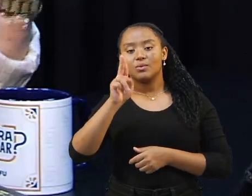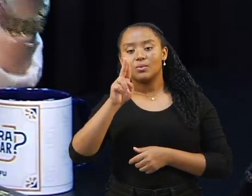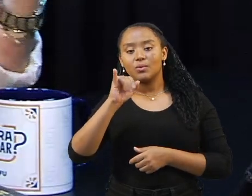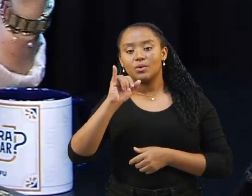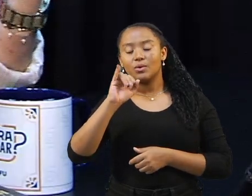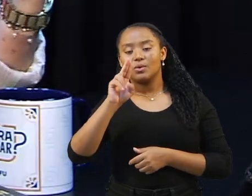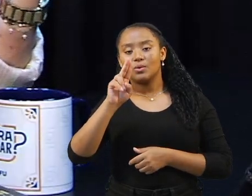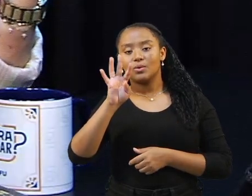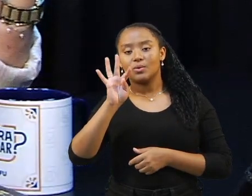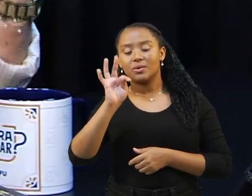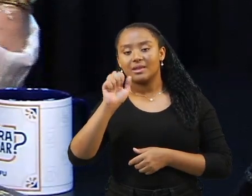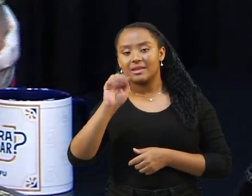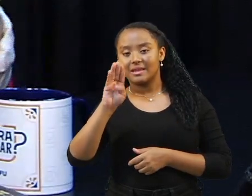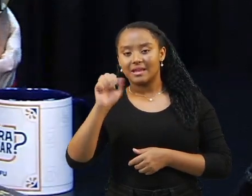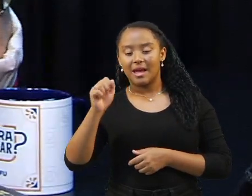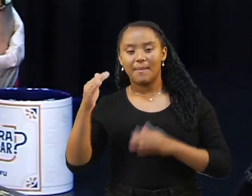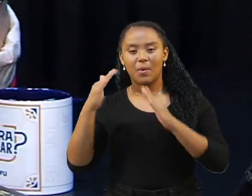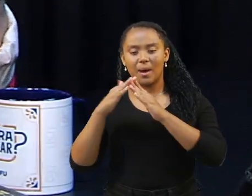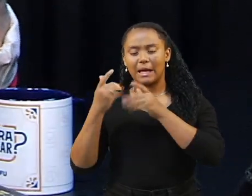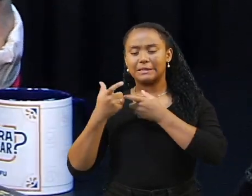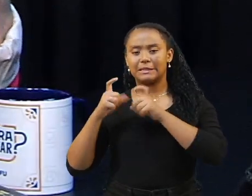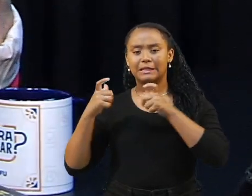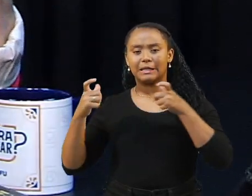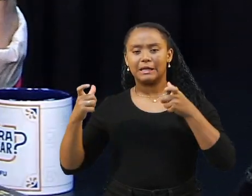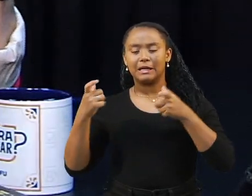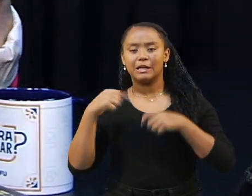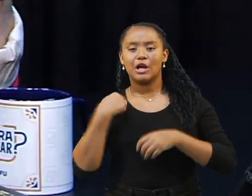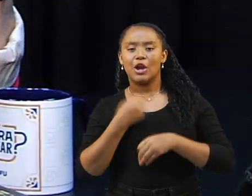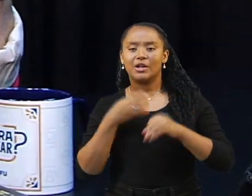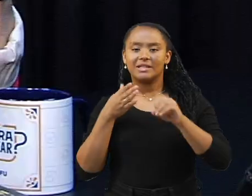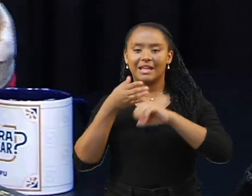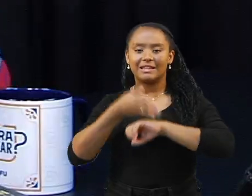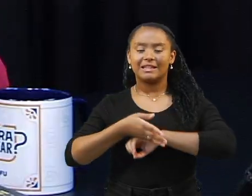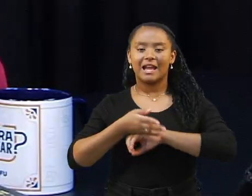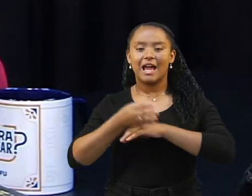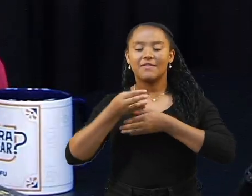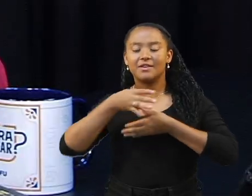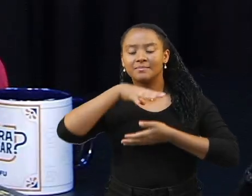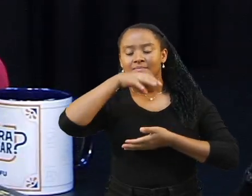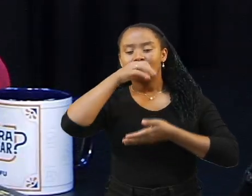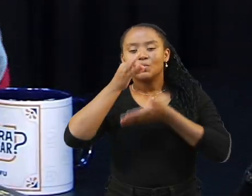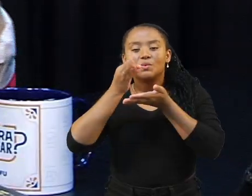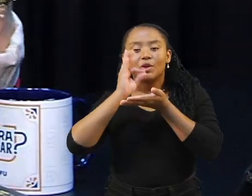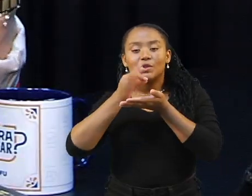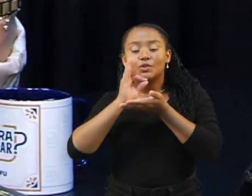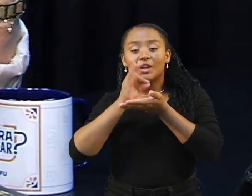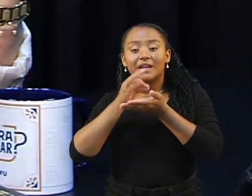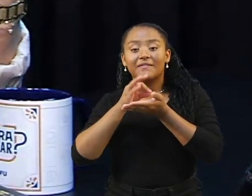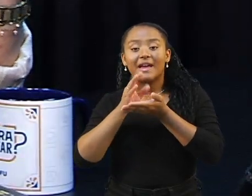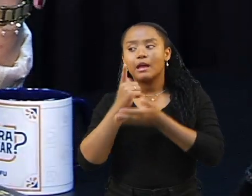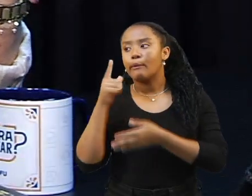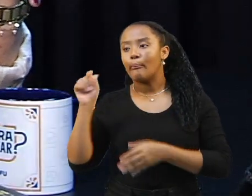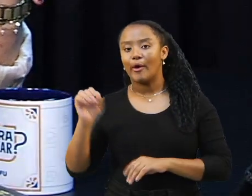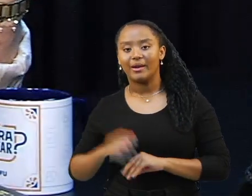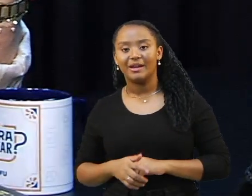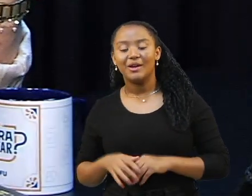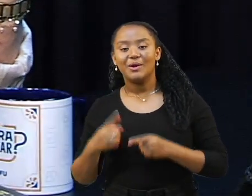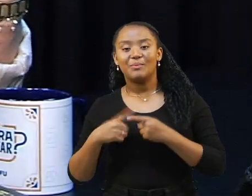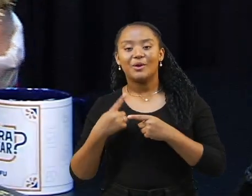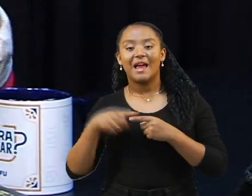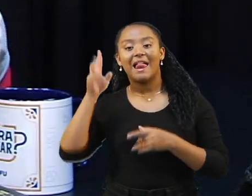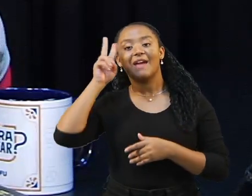entrava, torrava café, moía. A gente chegava, sentia o cheiro de café e ia embora. Porque aí a gente ia ter que